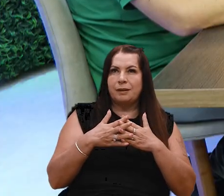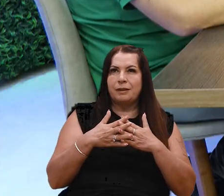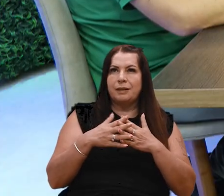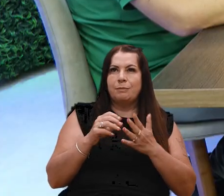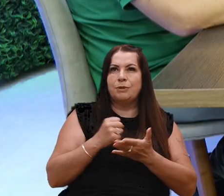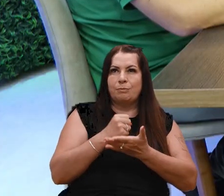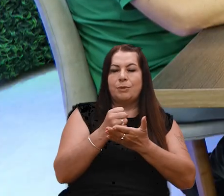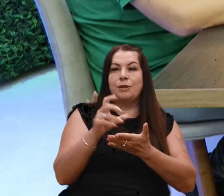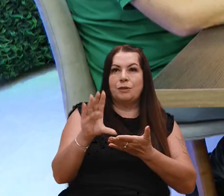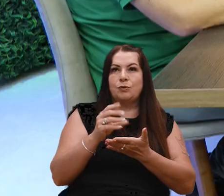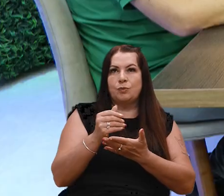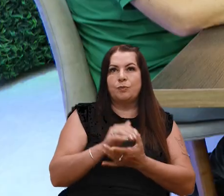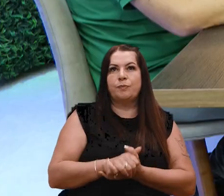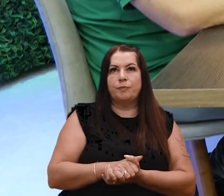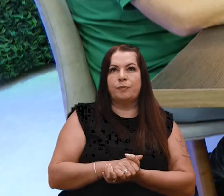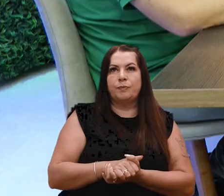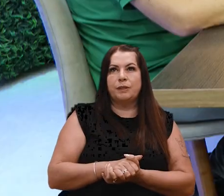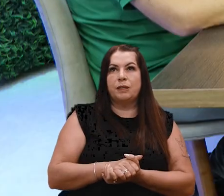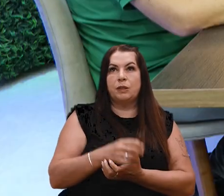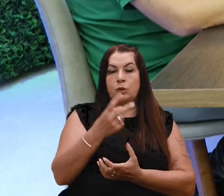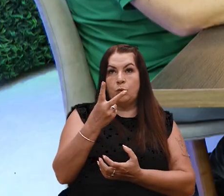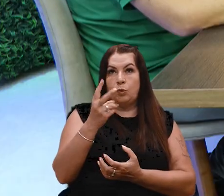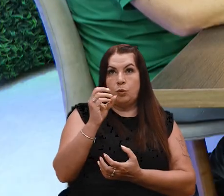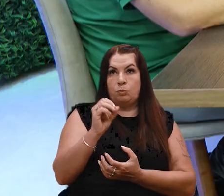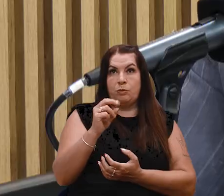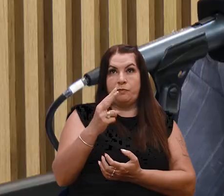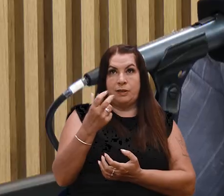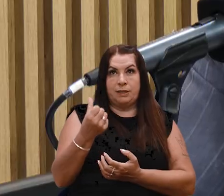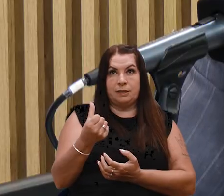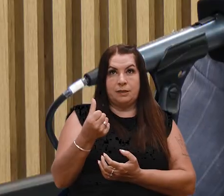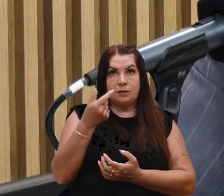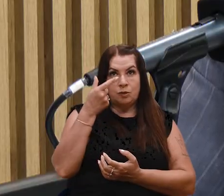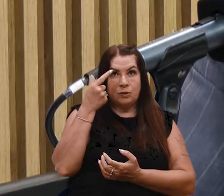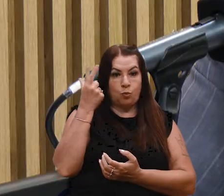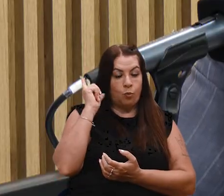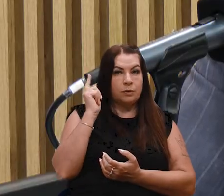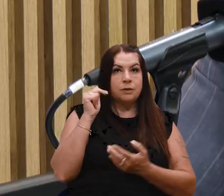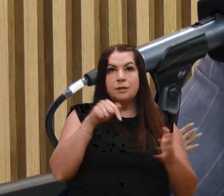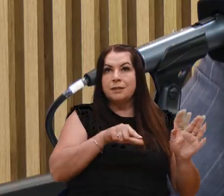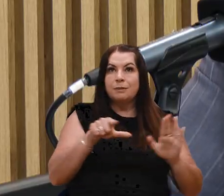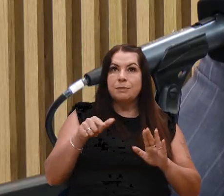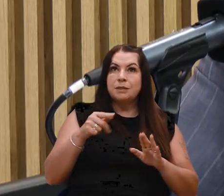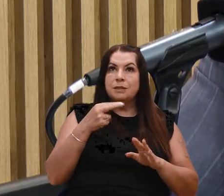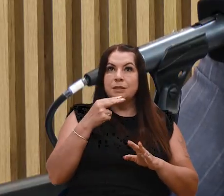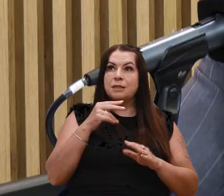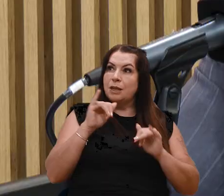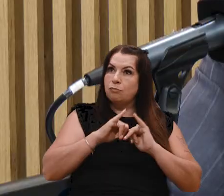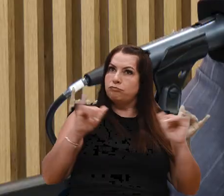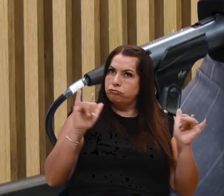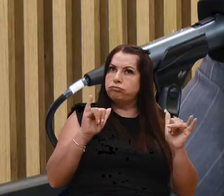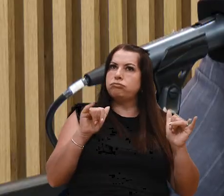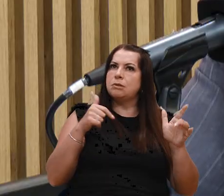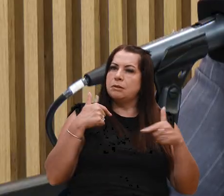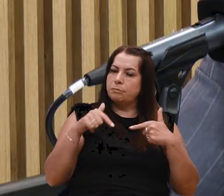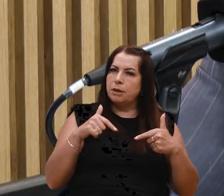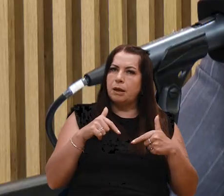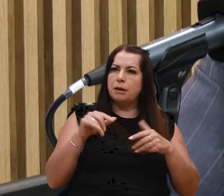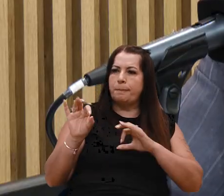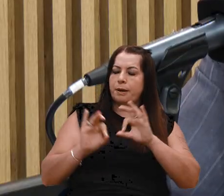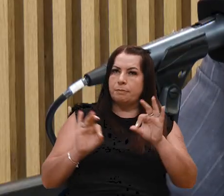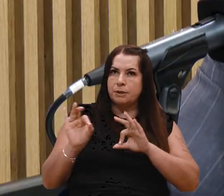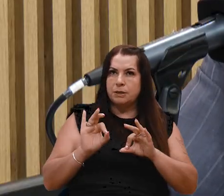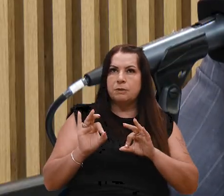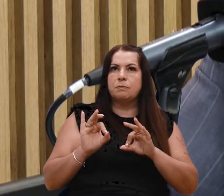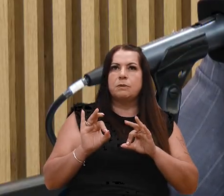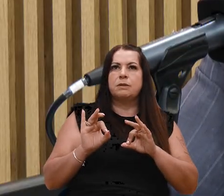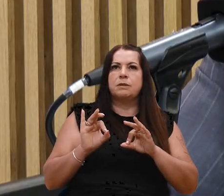de recursos. E veja bem, estamos agora em 2026, ontem, essa semana, né? Essa notícia. Então é um trabalho de planejamento, é um trabalho